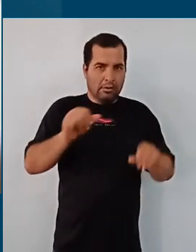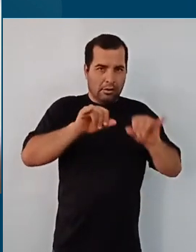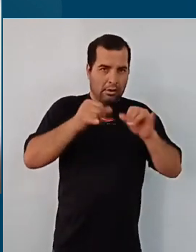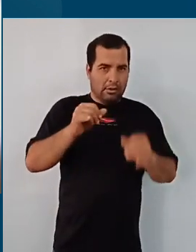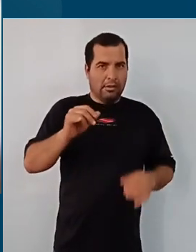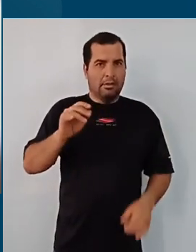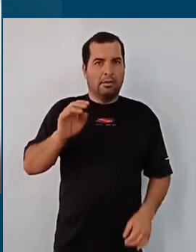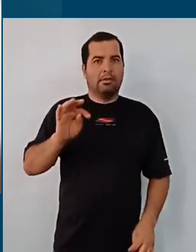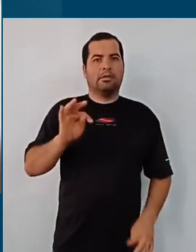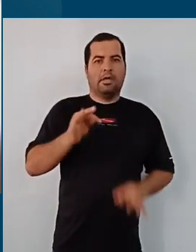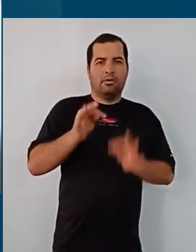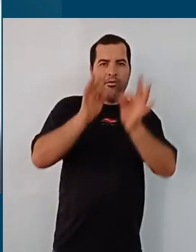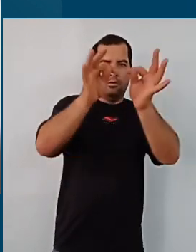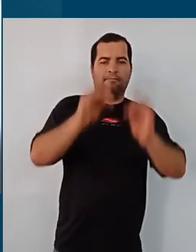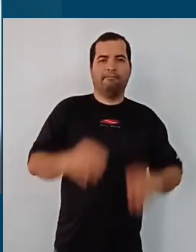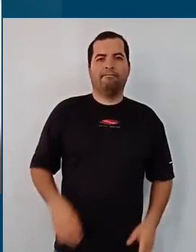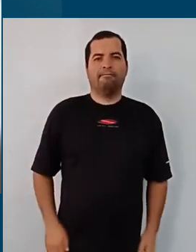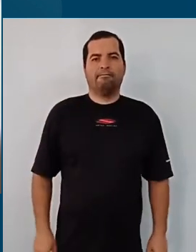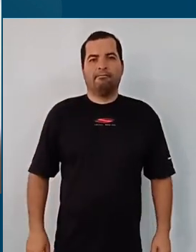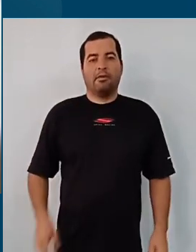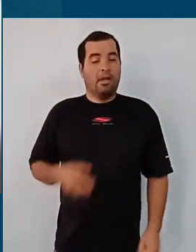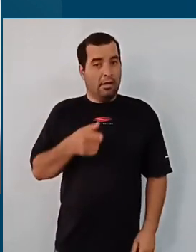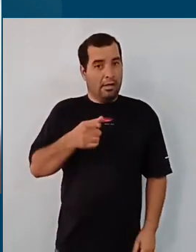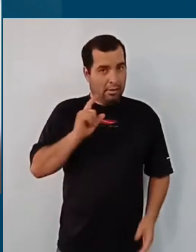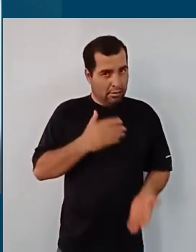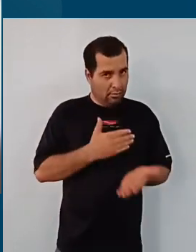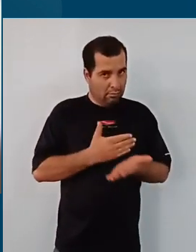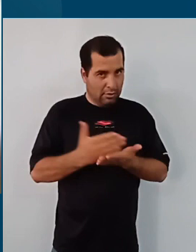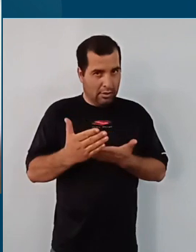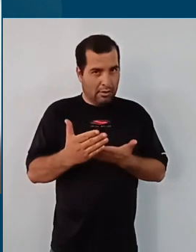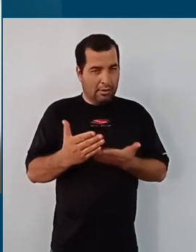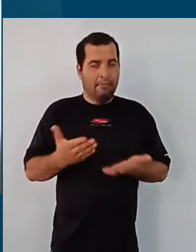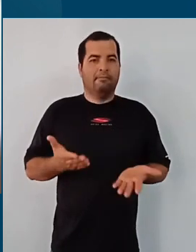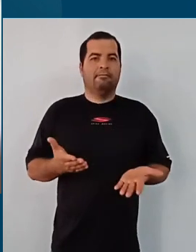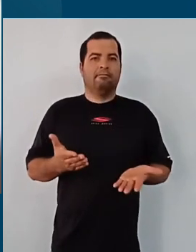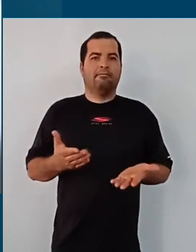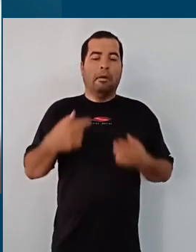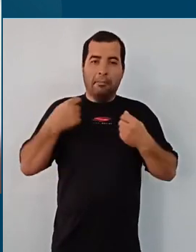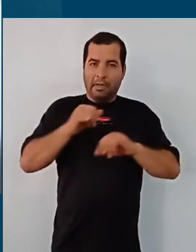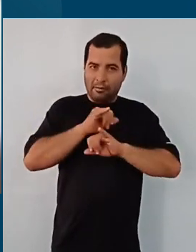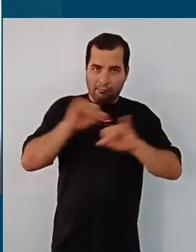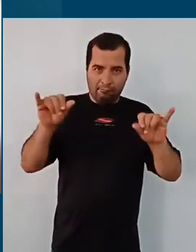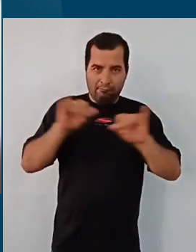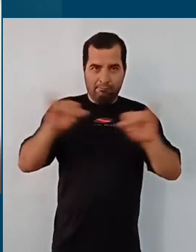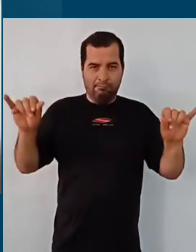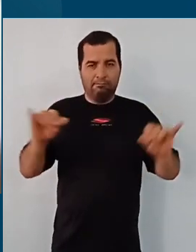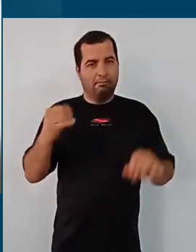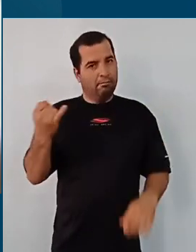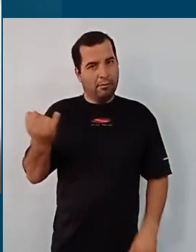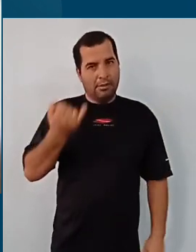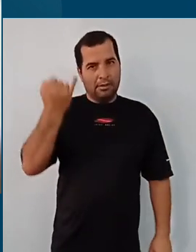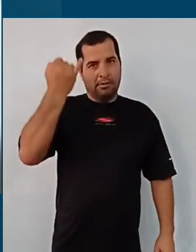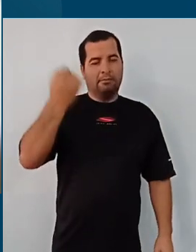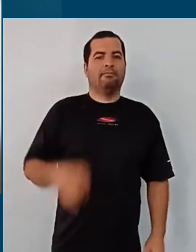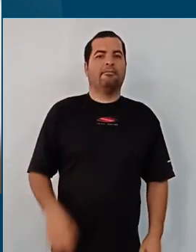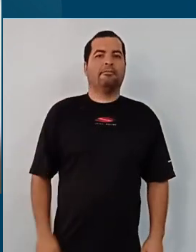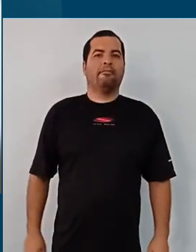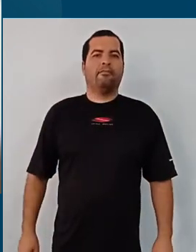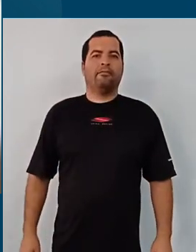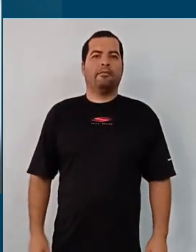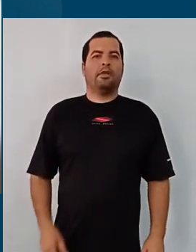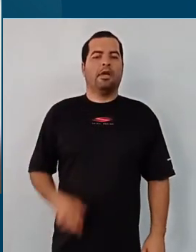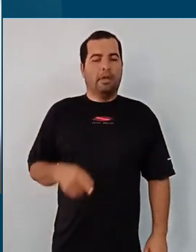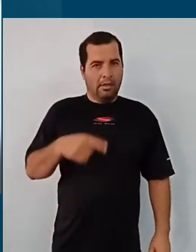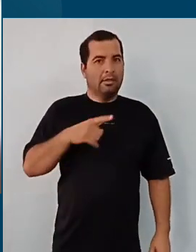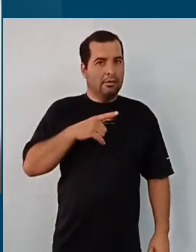e Tecnologia. Mas, antes de darmos início, vamos então a algumas informações importantes. Este